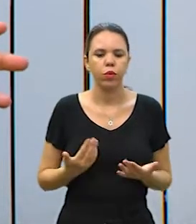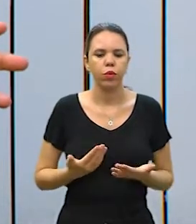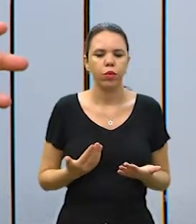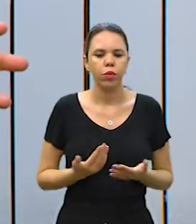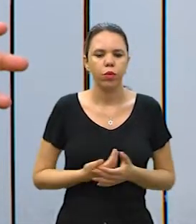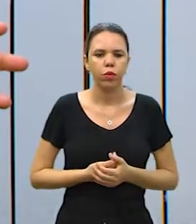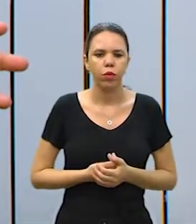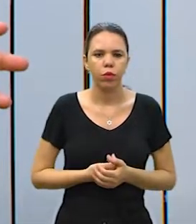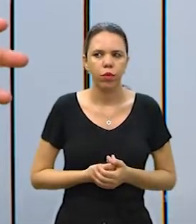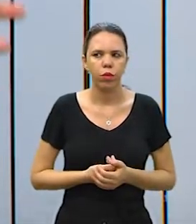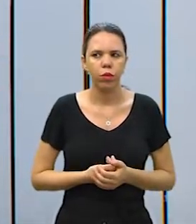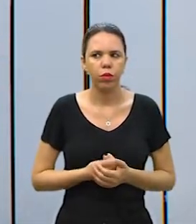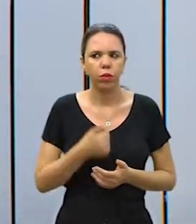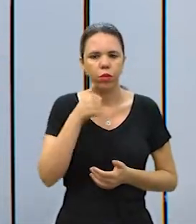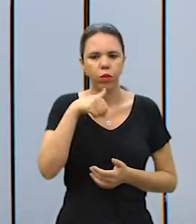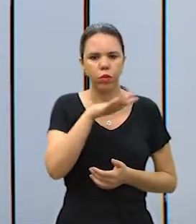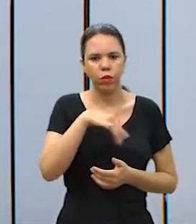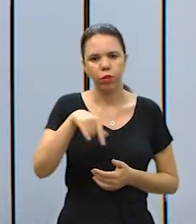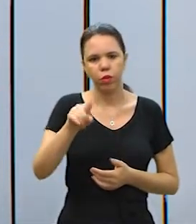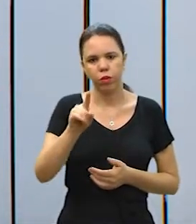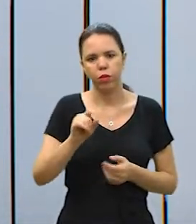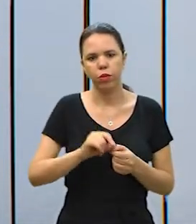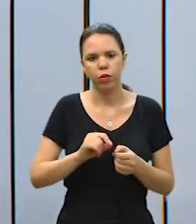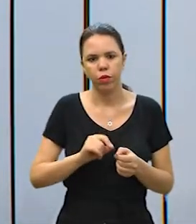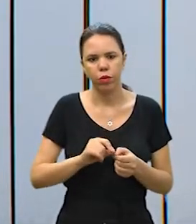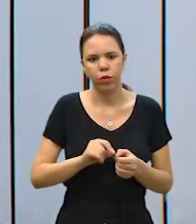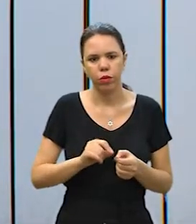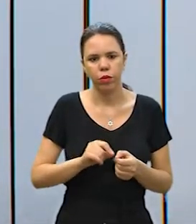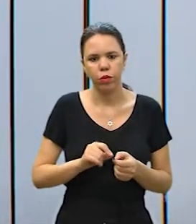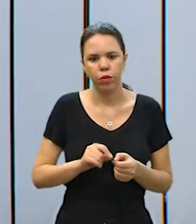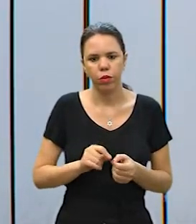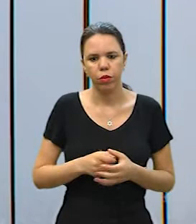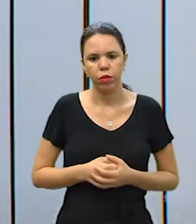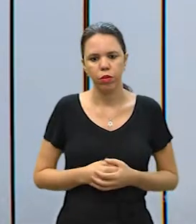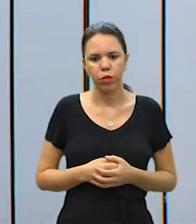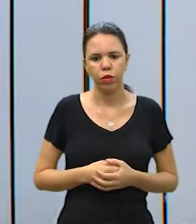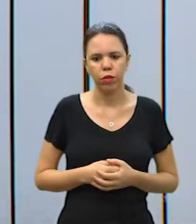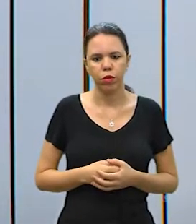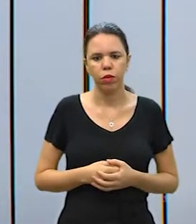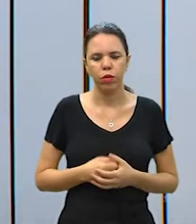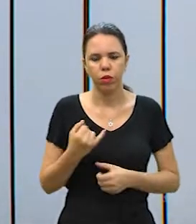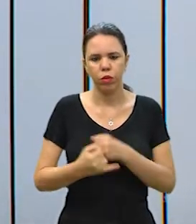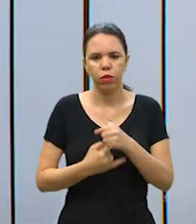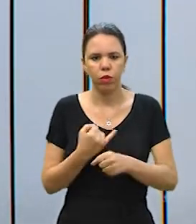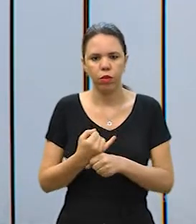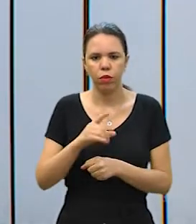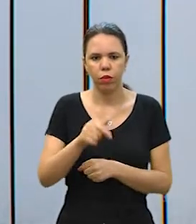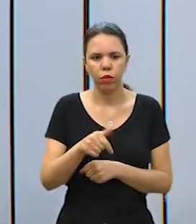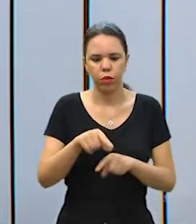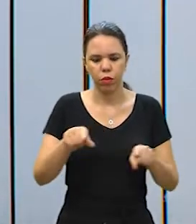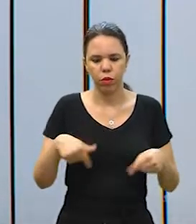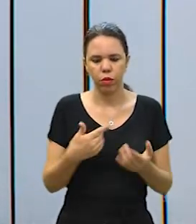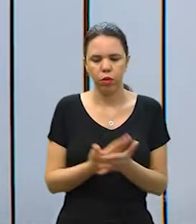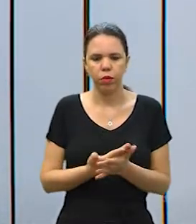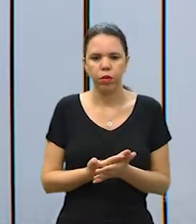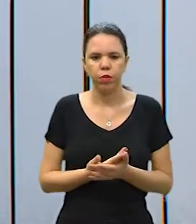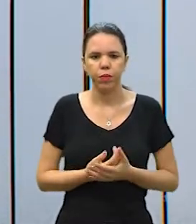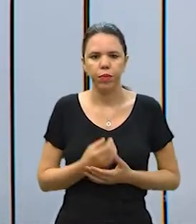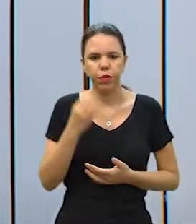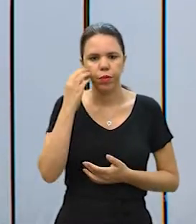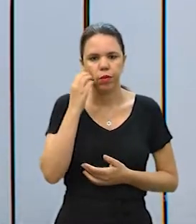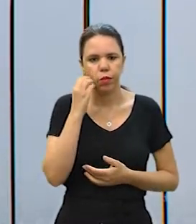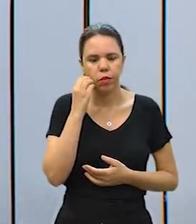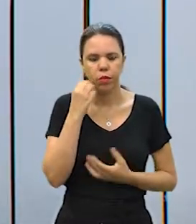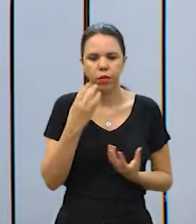Hoje, as meninas vão, elas fazem, os meninos vão fazer online, depois pegam salas de aula,